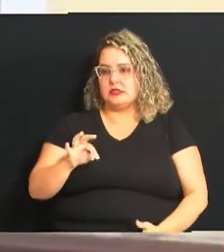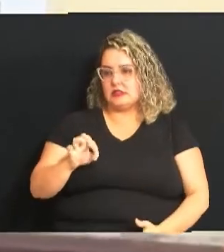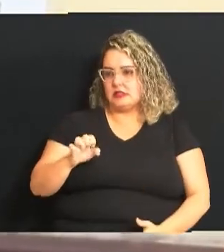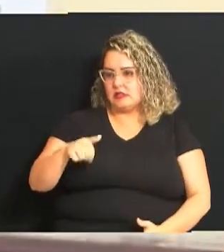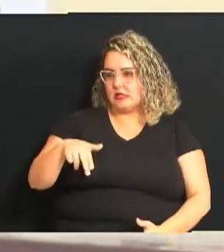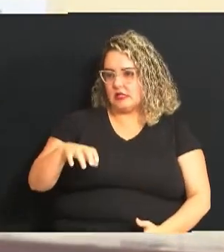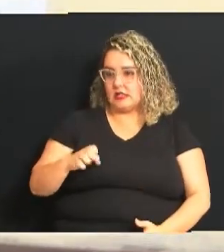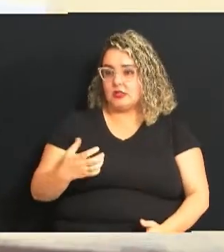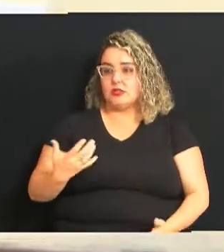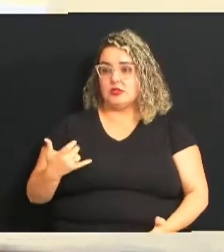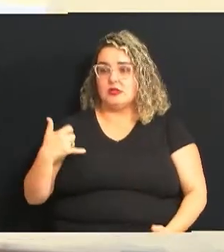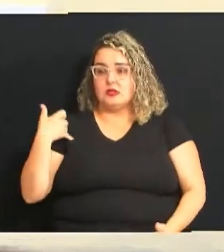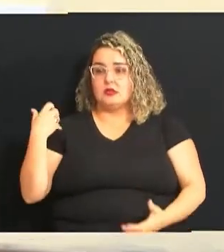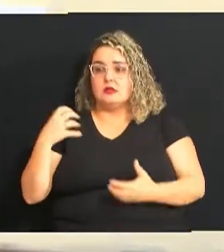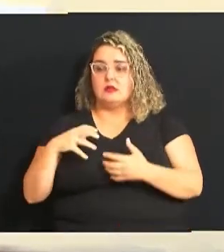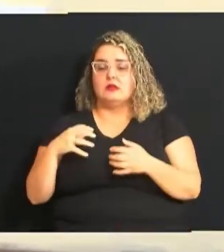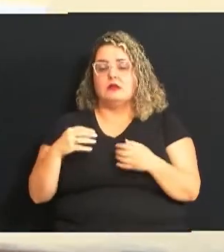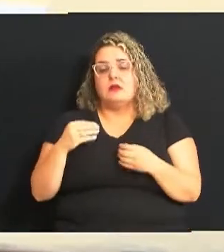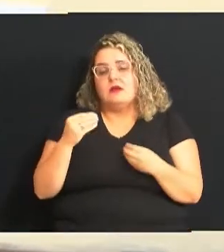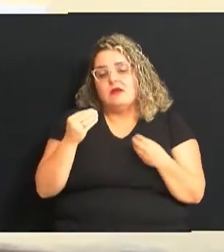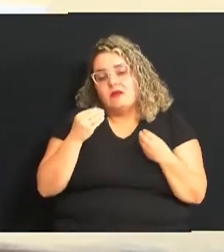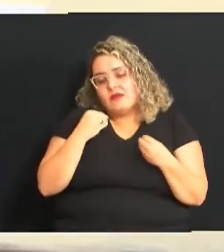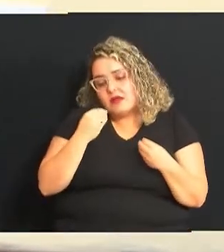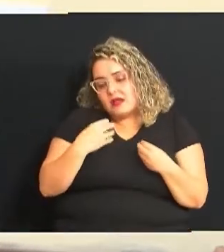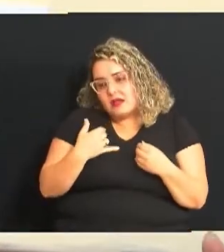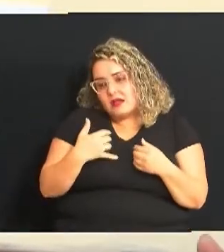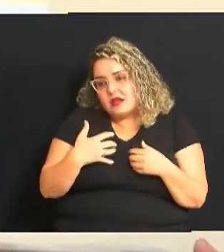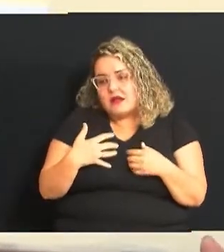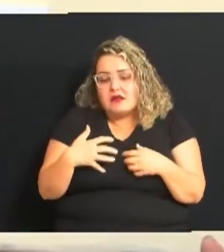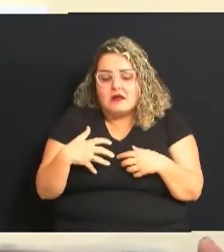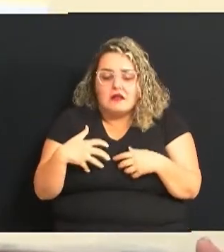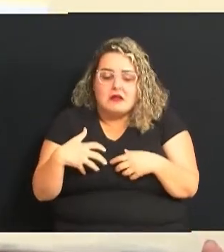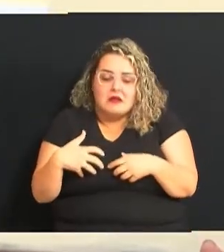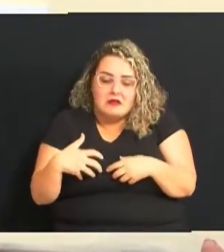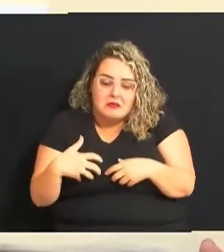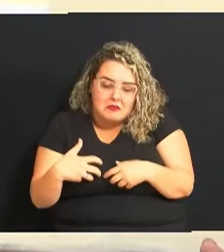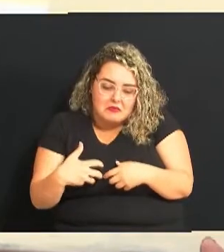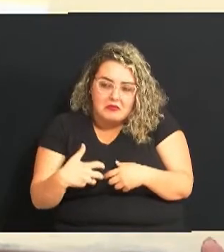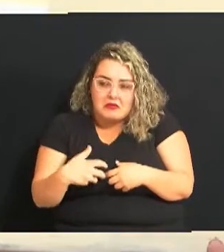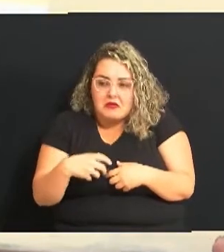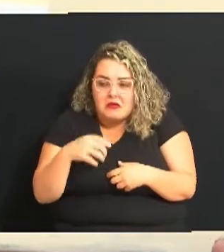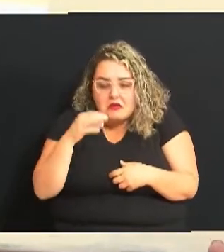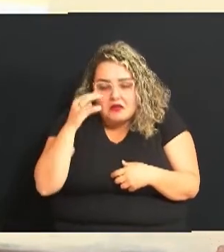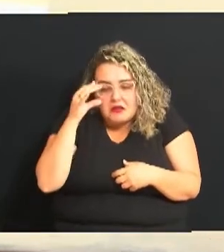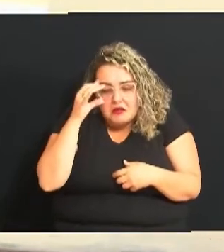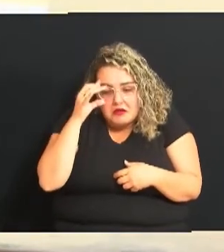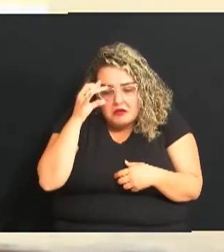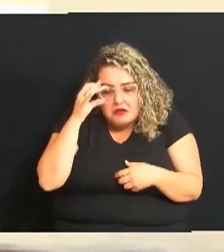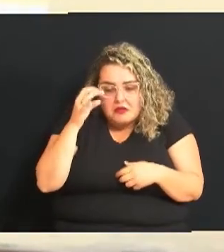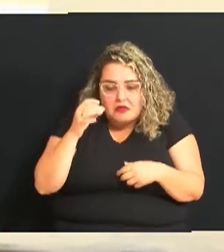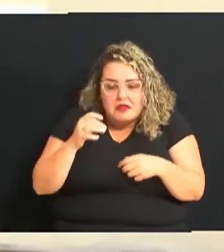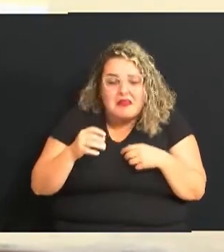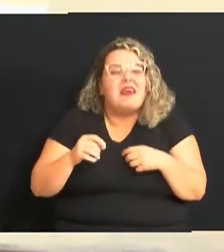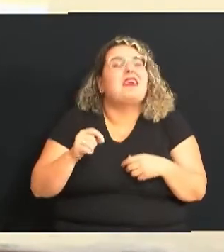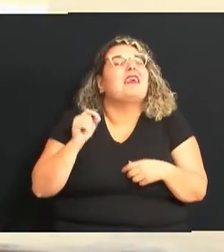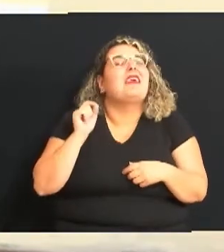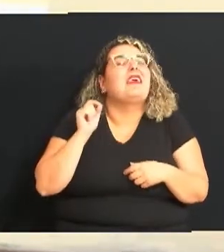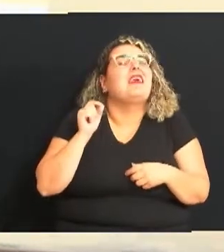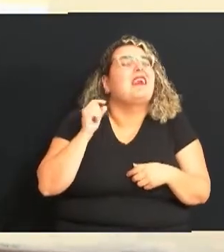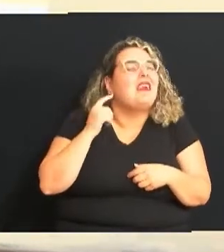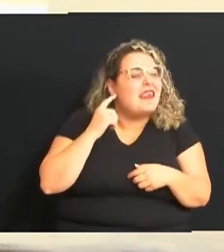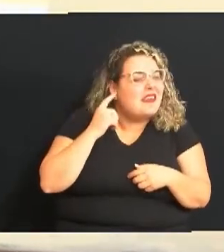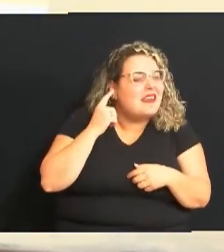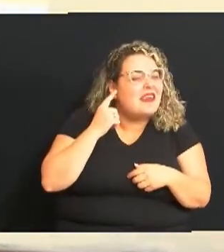idoso, né? Aquela pessoa frágil, corcada, óculos, surdo, com